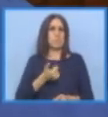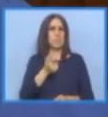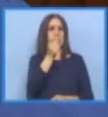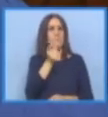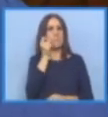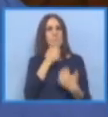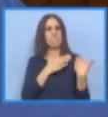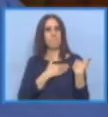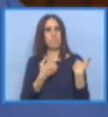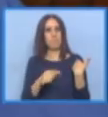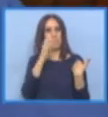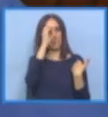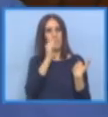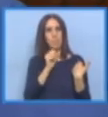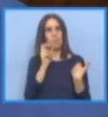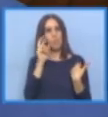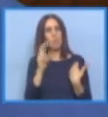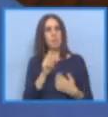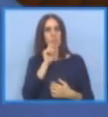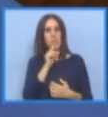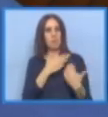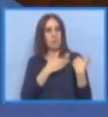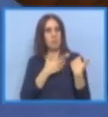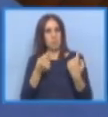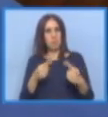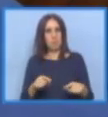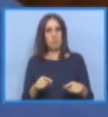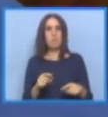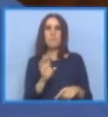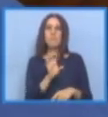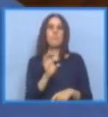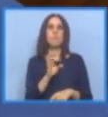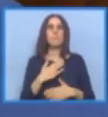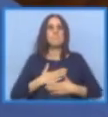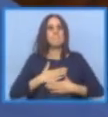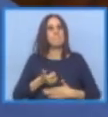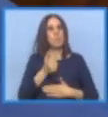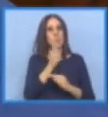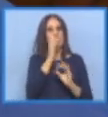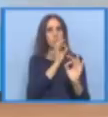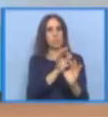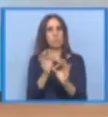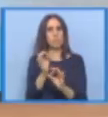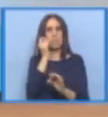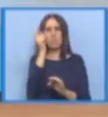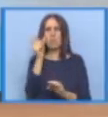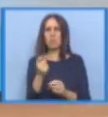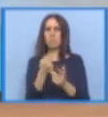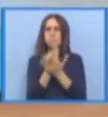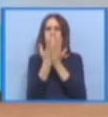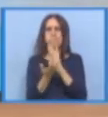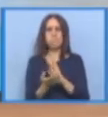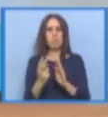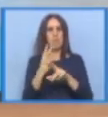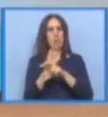têm cargos de governo, que possam olhar para os cargos que têm como uma forma de servir melhor os outros. Ele tinha muitos títulos, como o Imperador da